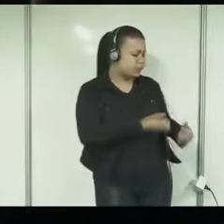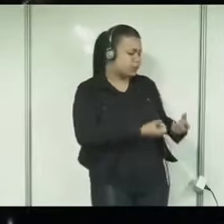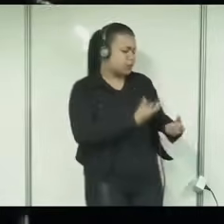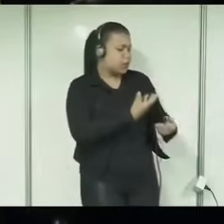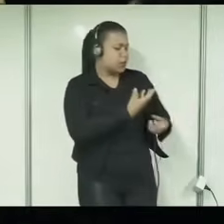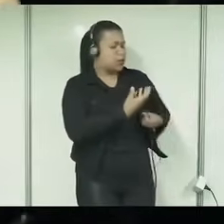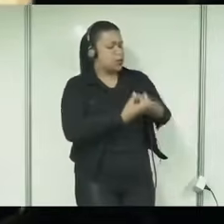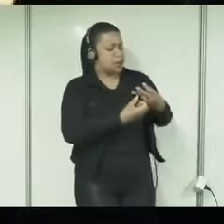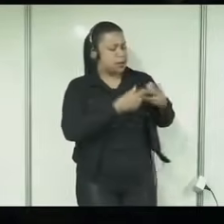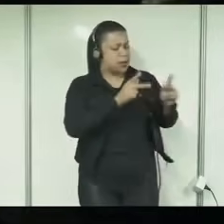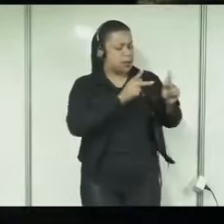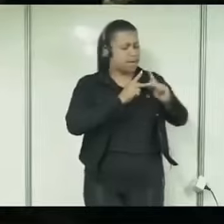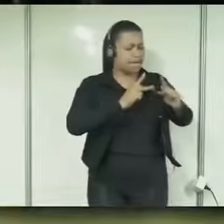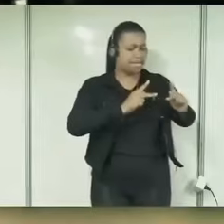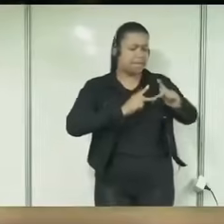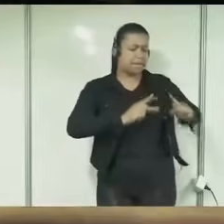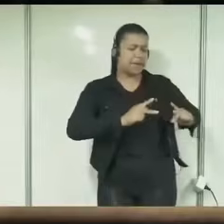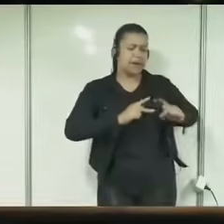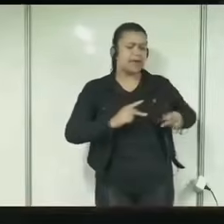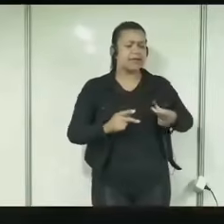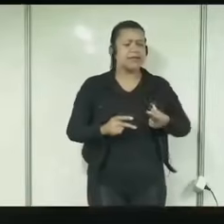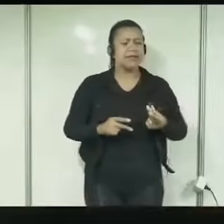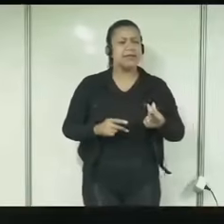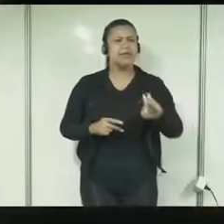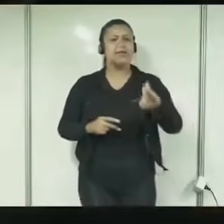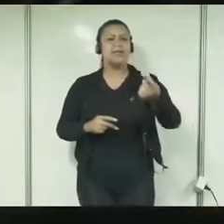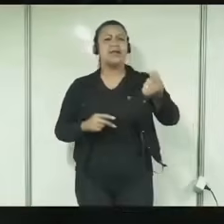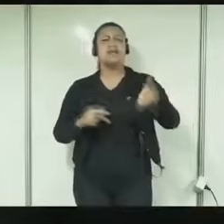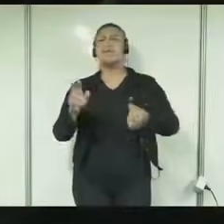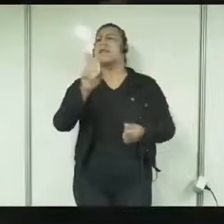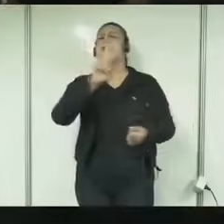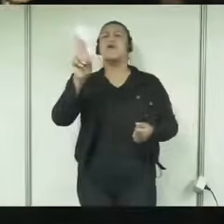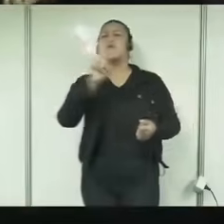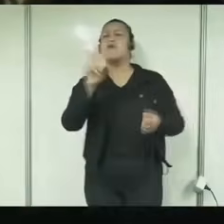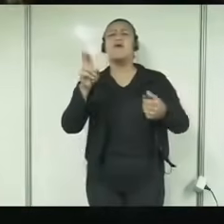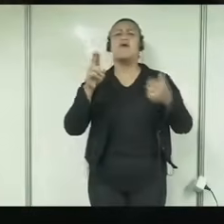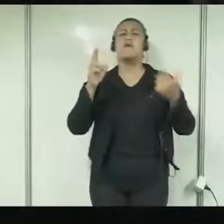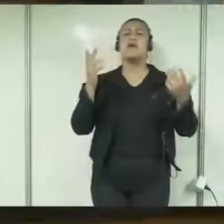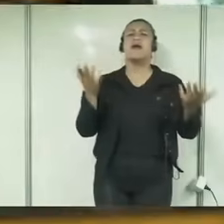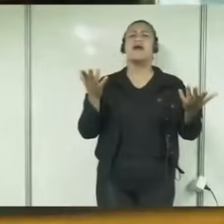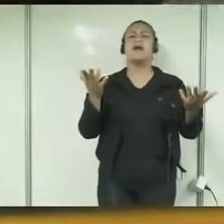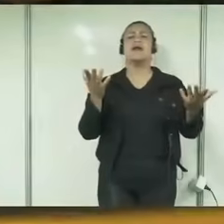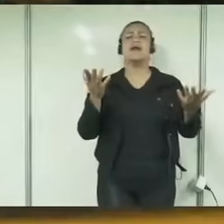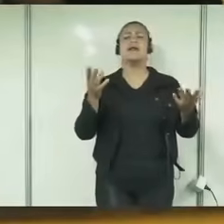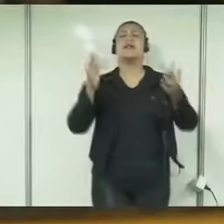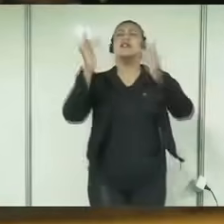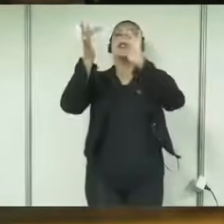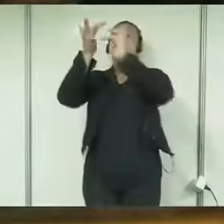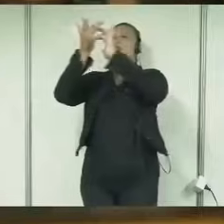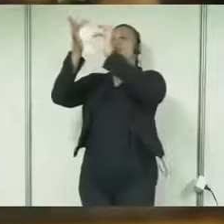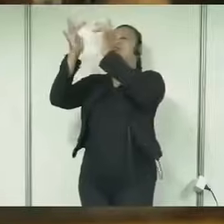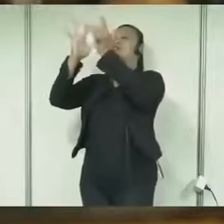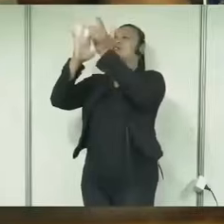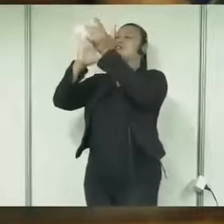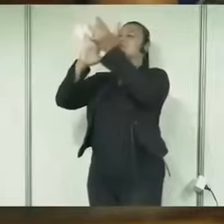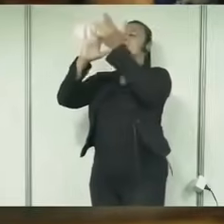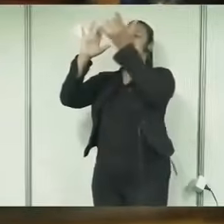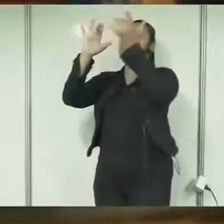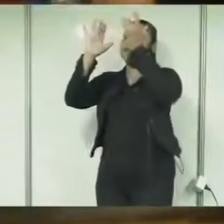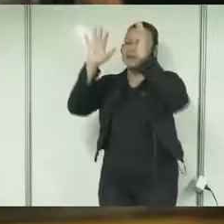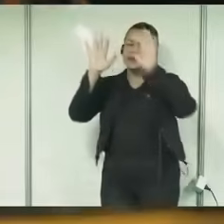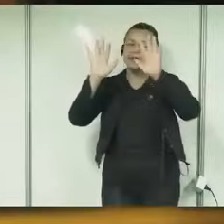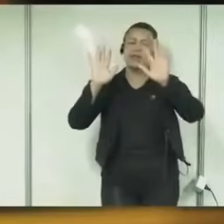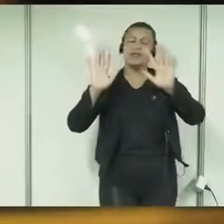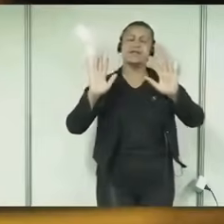de paz tão infinito. E o nome dele? E seu nome era Jesus de Nazaré.